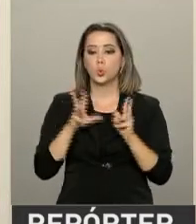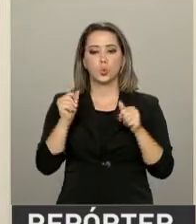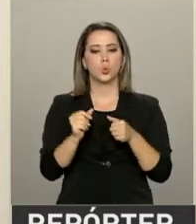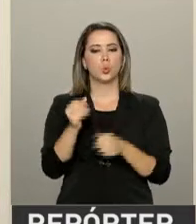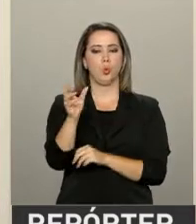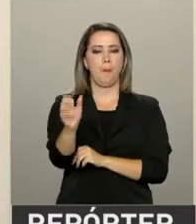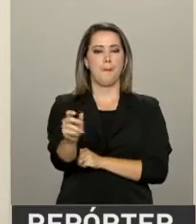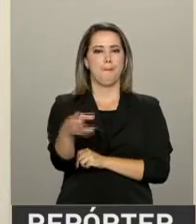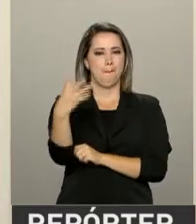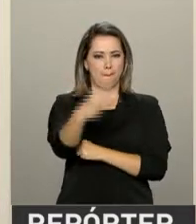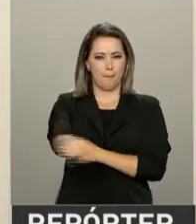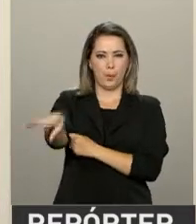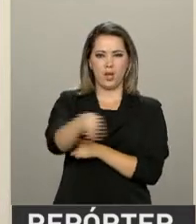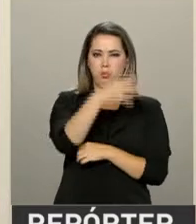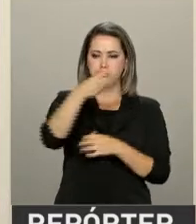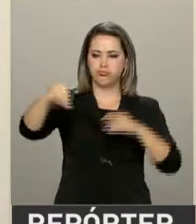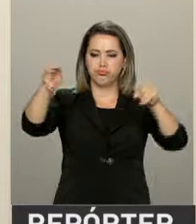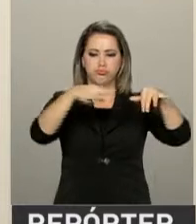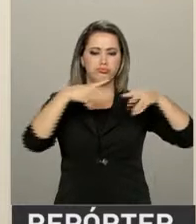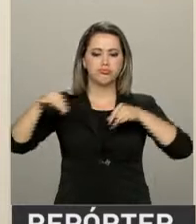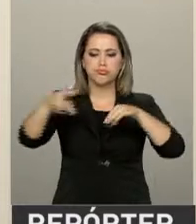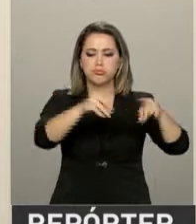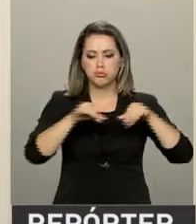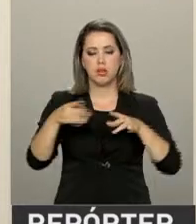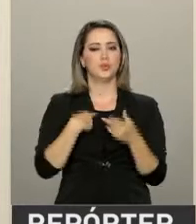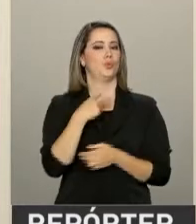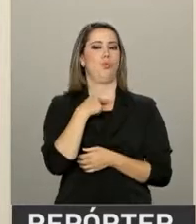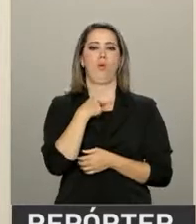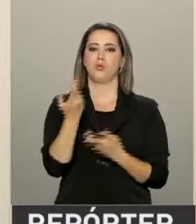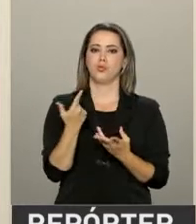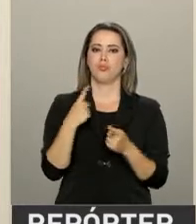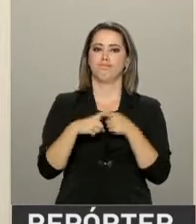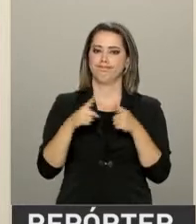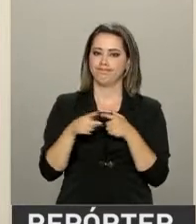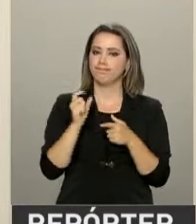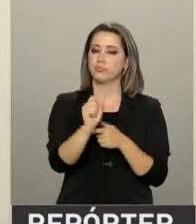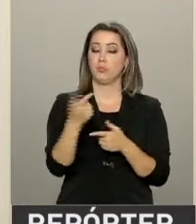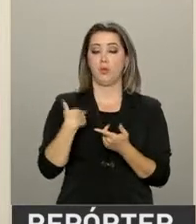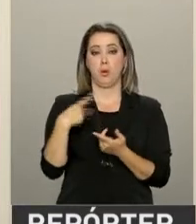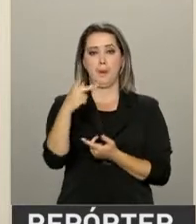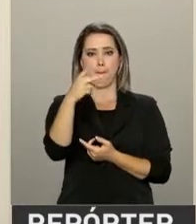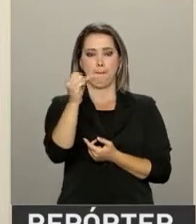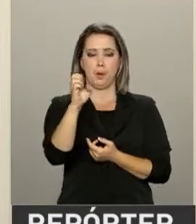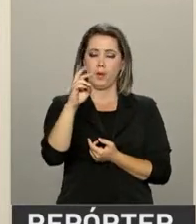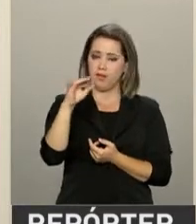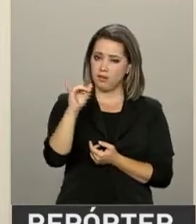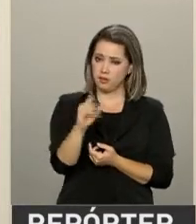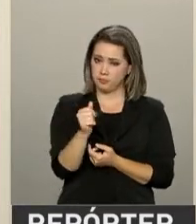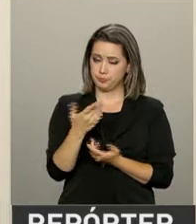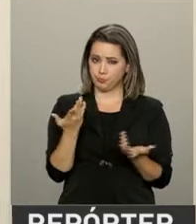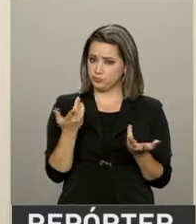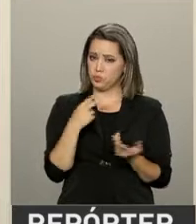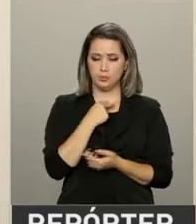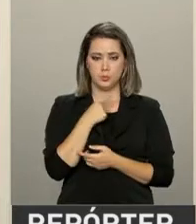acumular poeira e que vai fazer com que ela seja mais exposta a uma poluição, que vai desencadear a sua crise, a asma é uma inflamação. Então, na